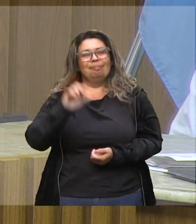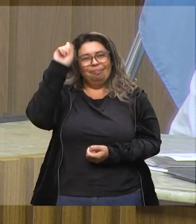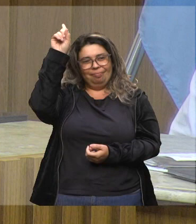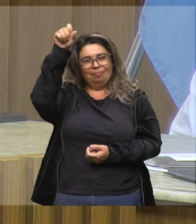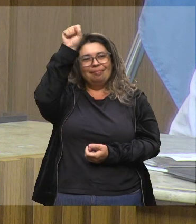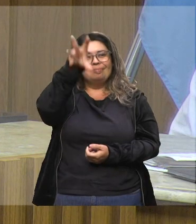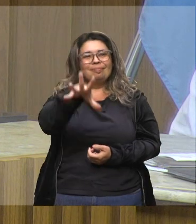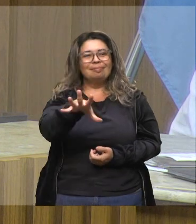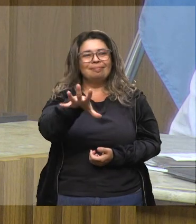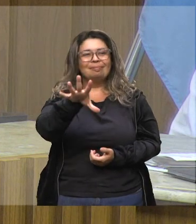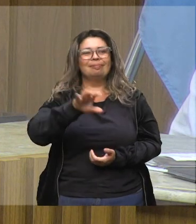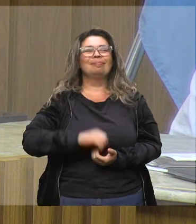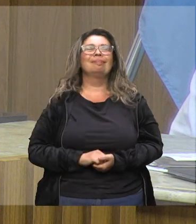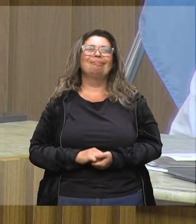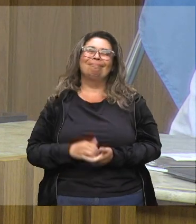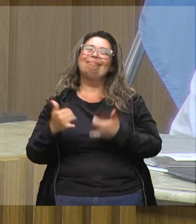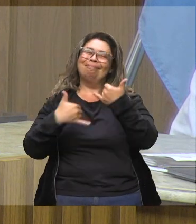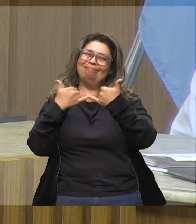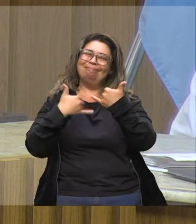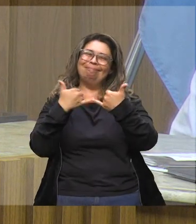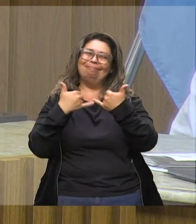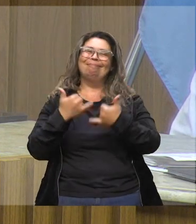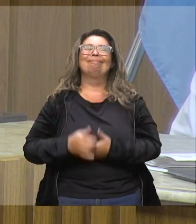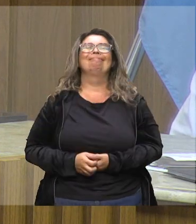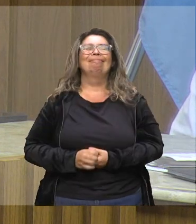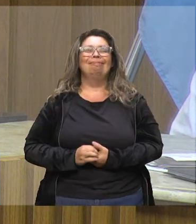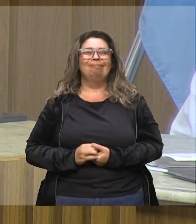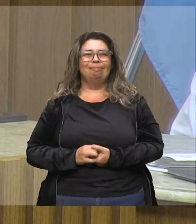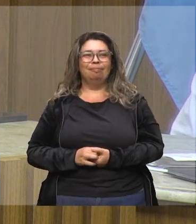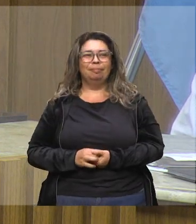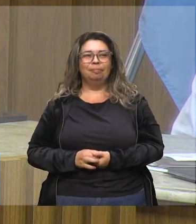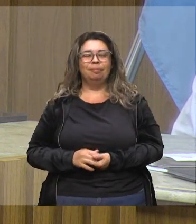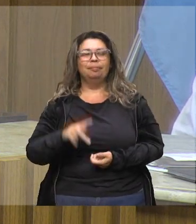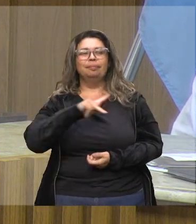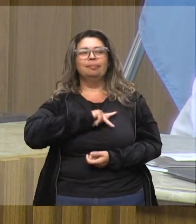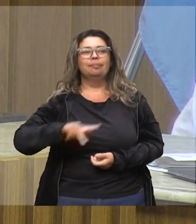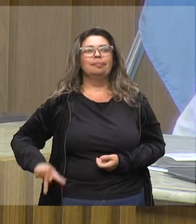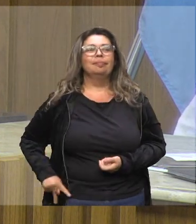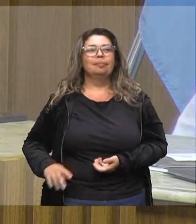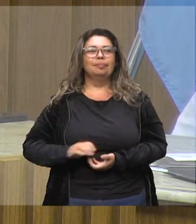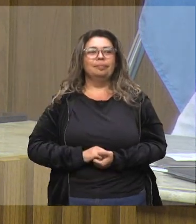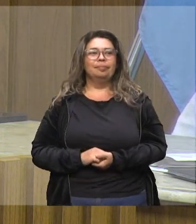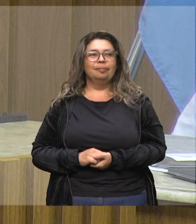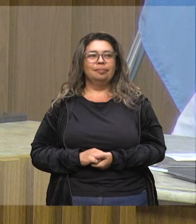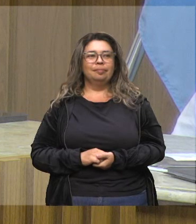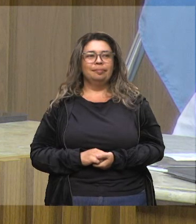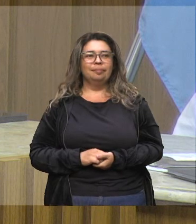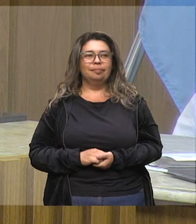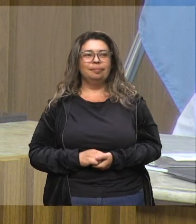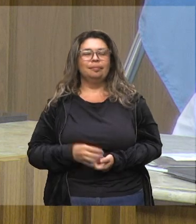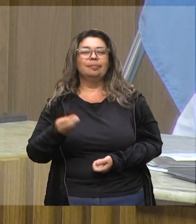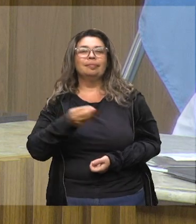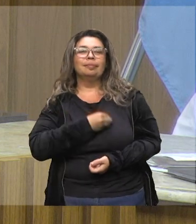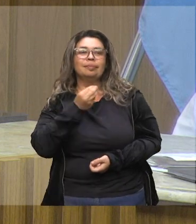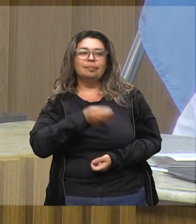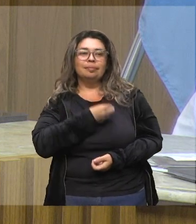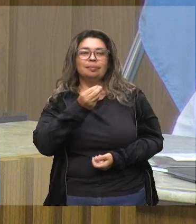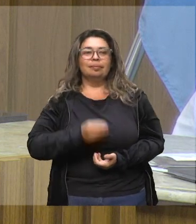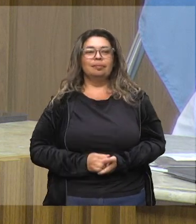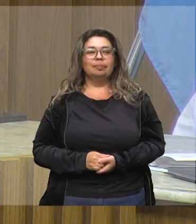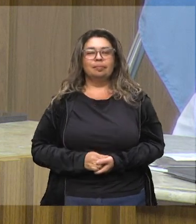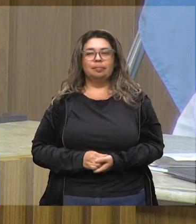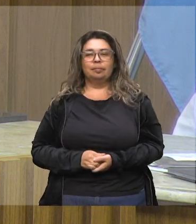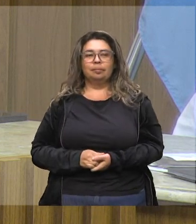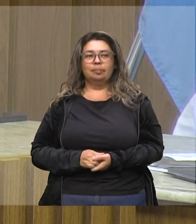abençoe, brincadeiras à parte. Né? Senhora Presidente, nós estamos vivendo, não só